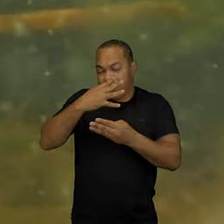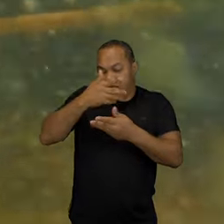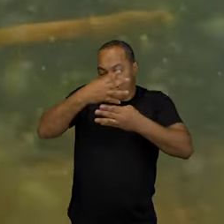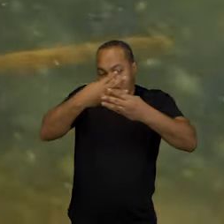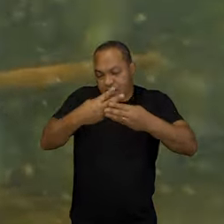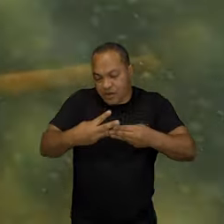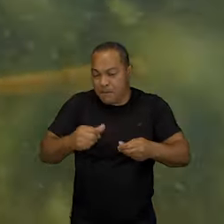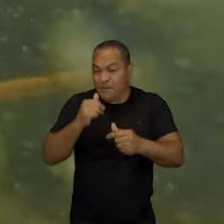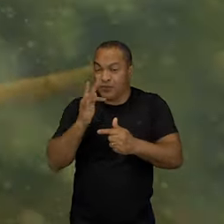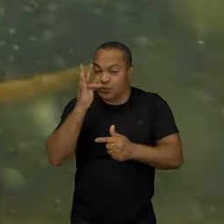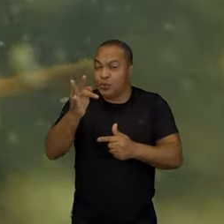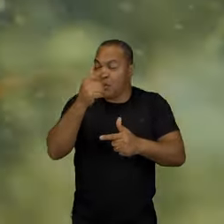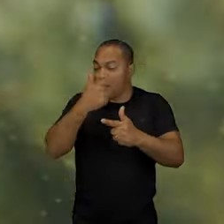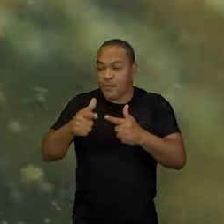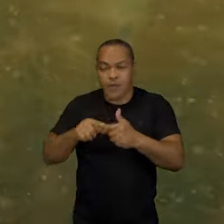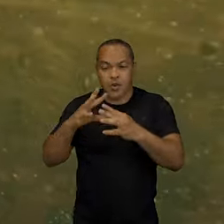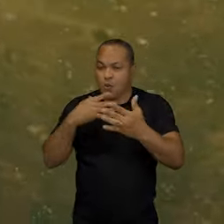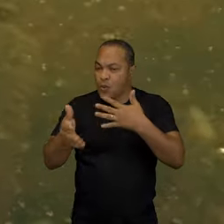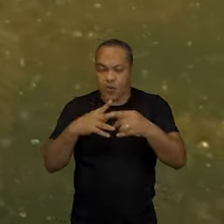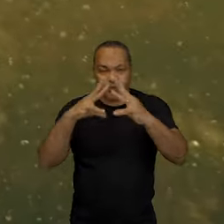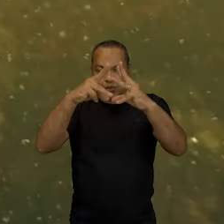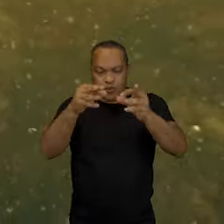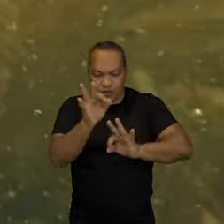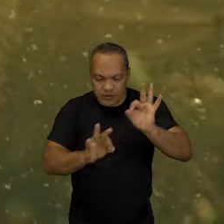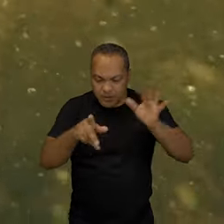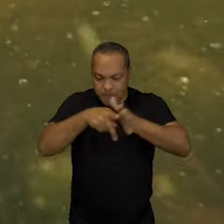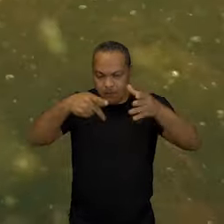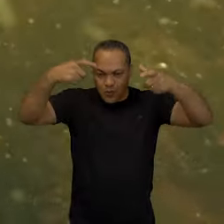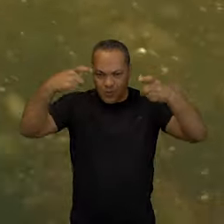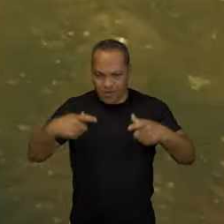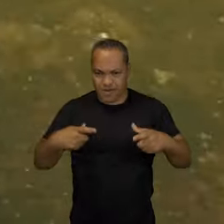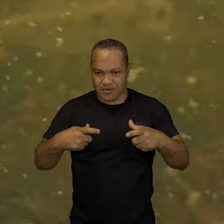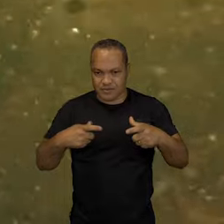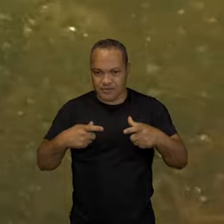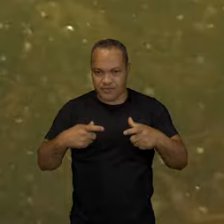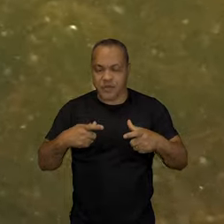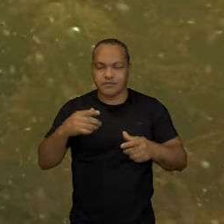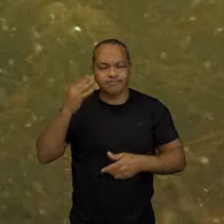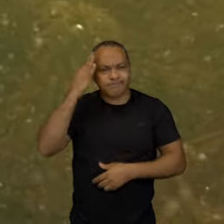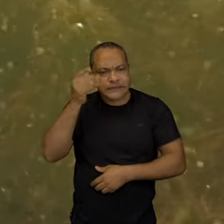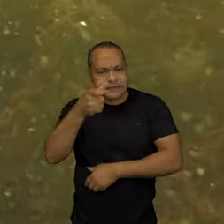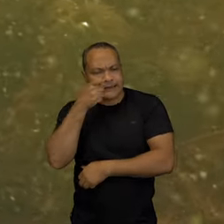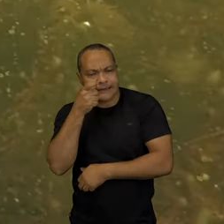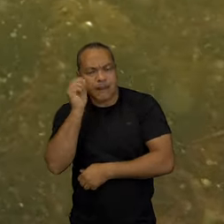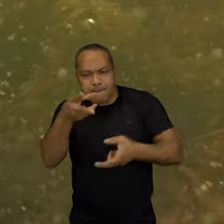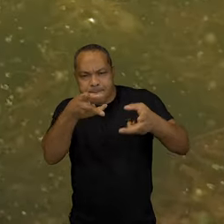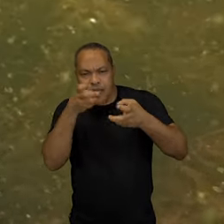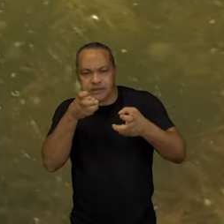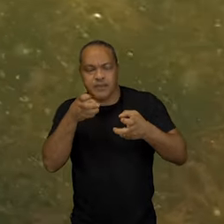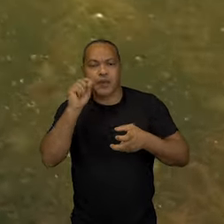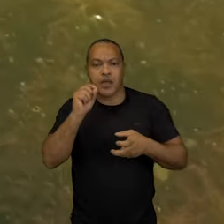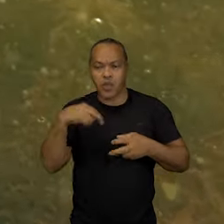cadeias que impactam todos os níveis de organização do ambiente. É muito interessante perceber